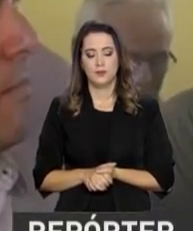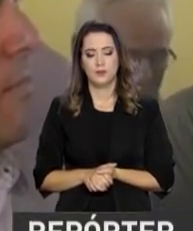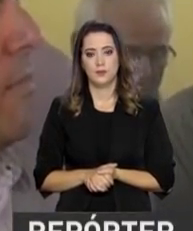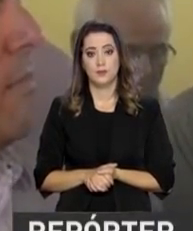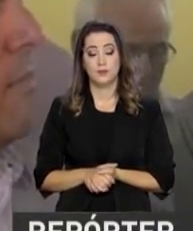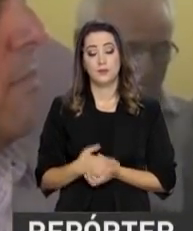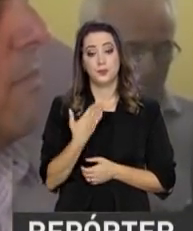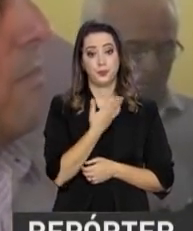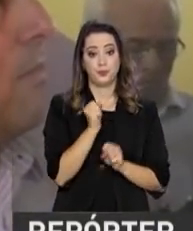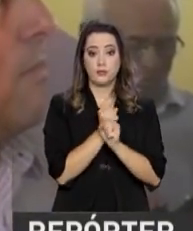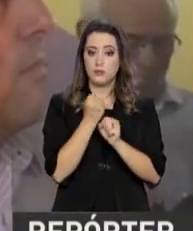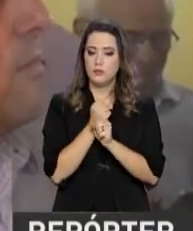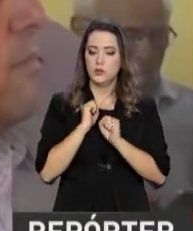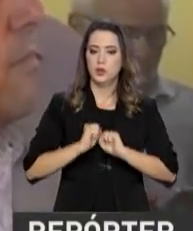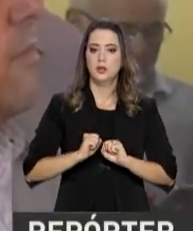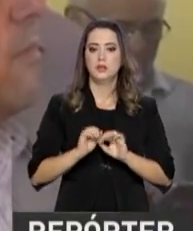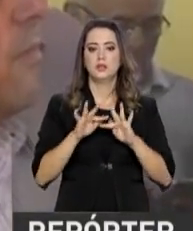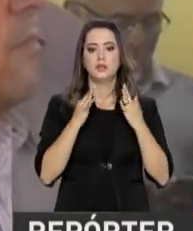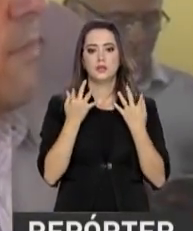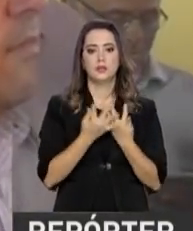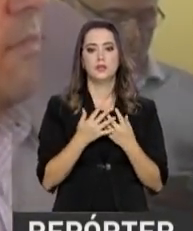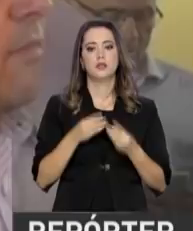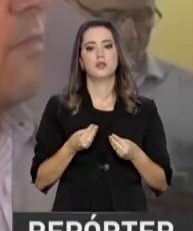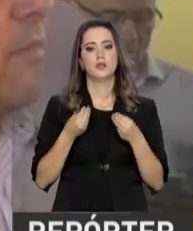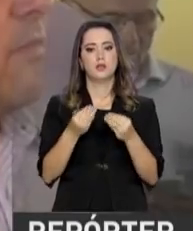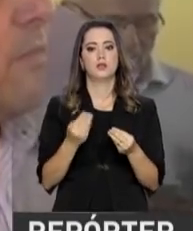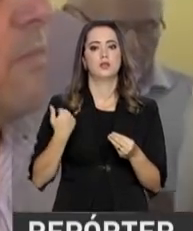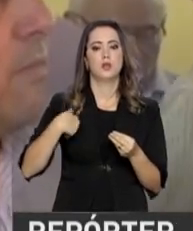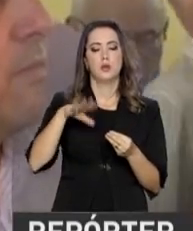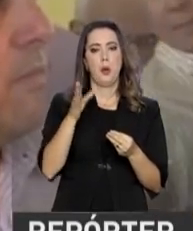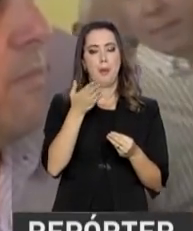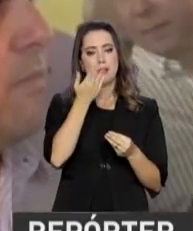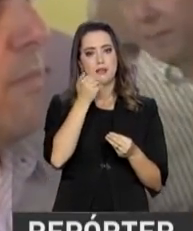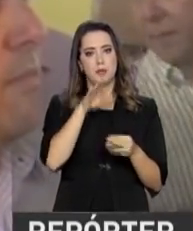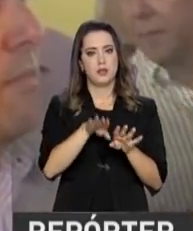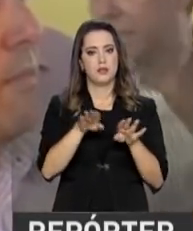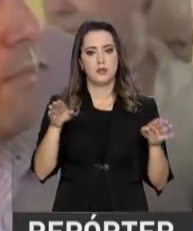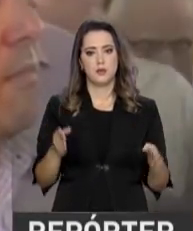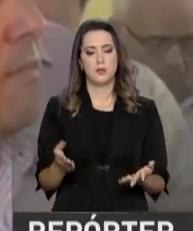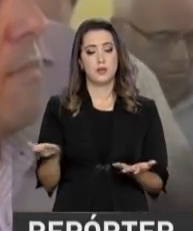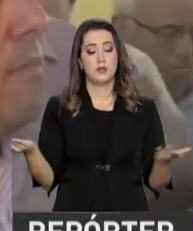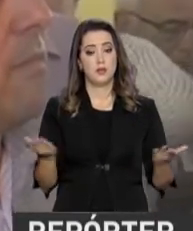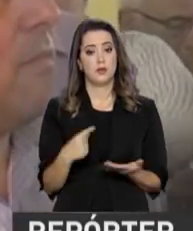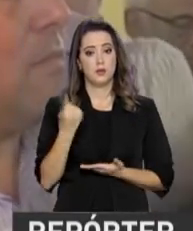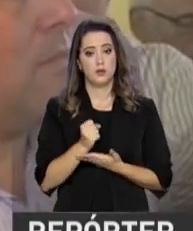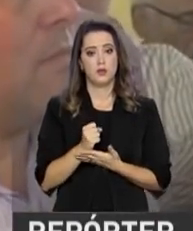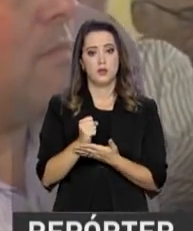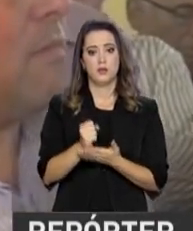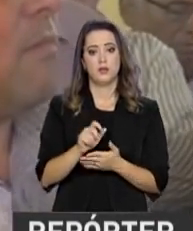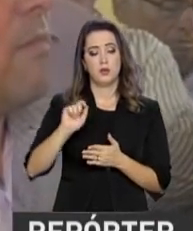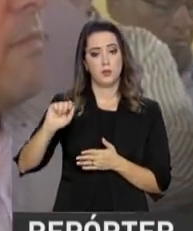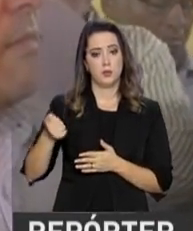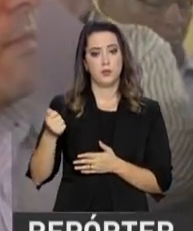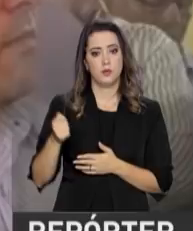Essas obras permitiram que muitas famílias colocassem mais comida na mesa. E agora nós entregamos as